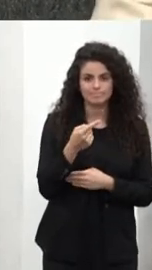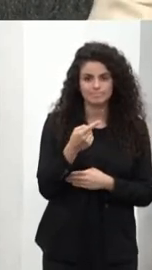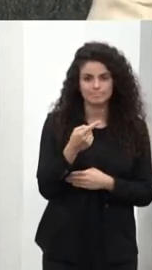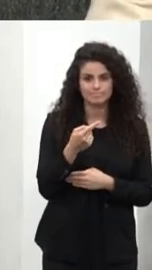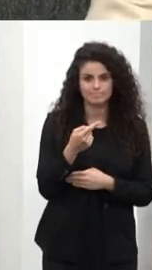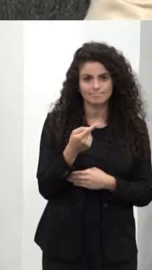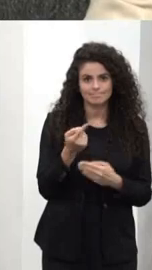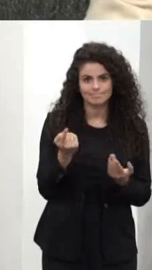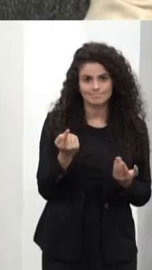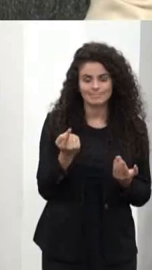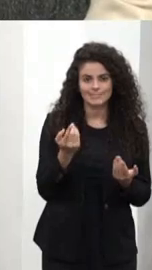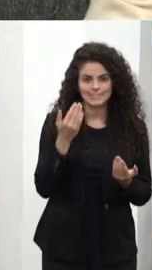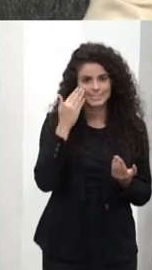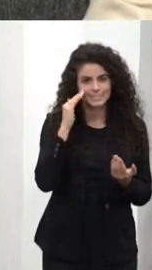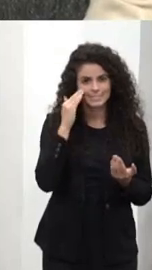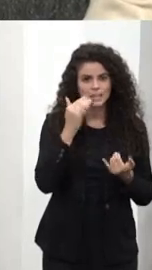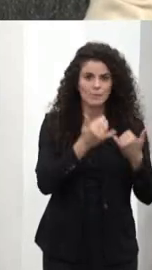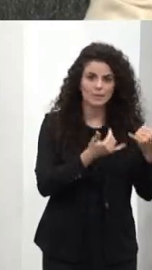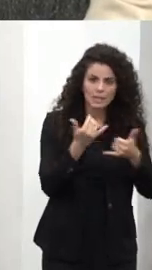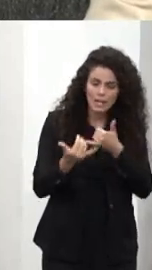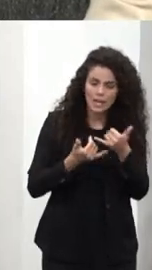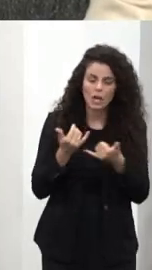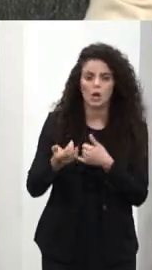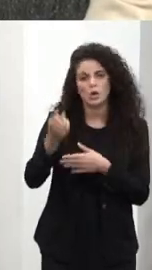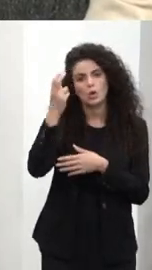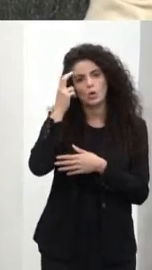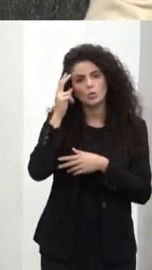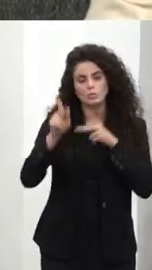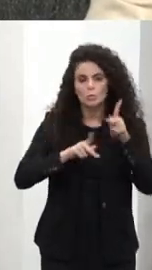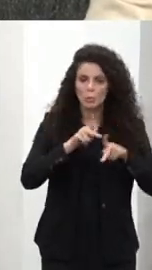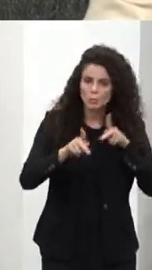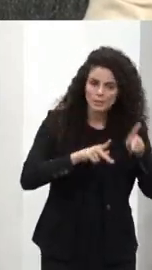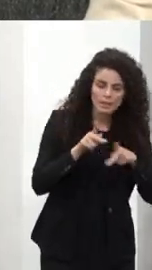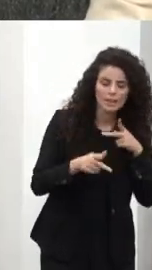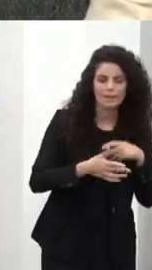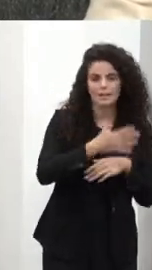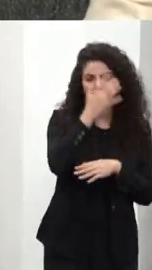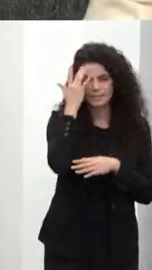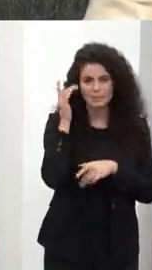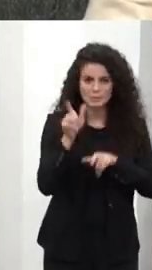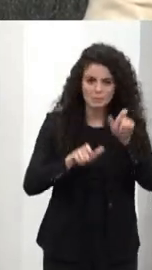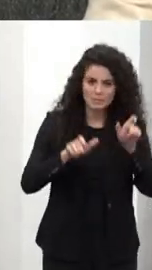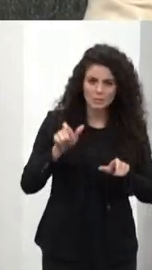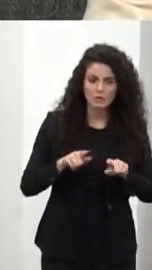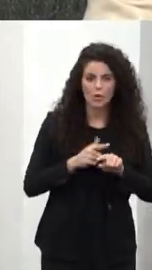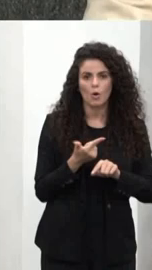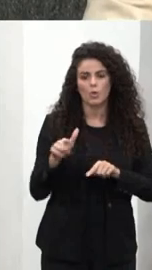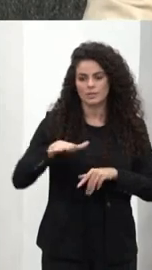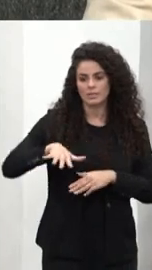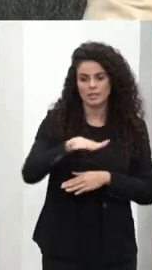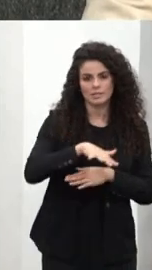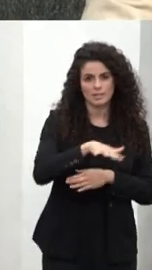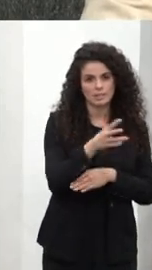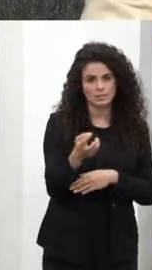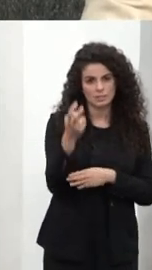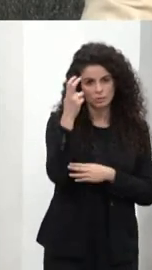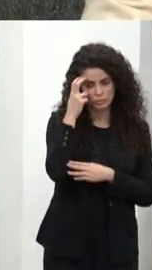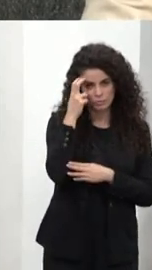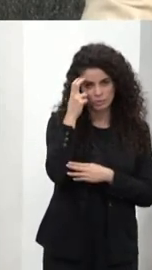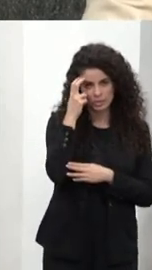você pode entender dentro de brincadeiras de cultura popular e tal e aí entra no demais áreas culturais né